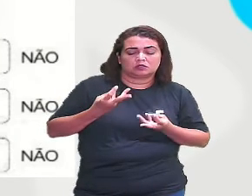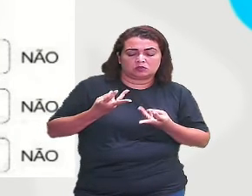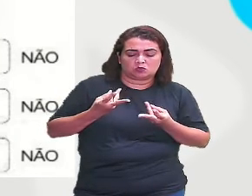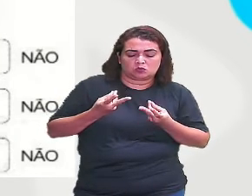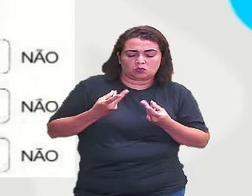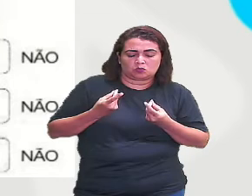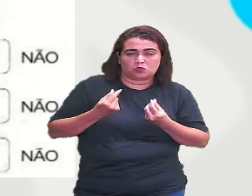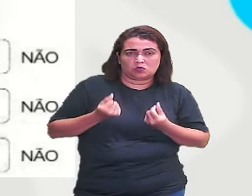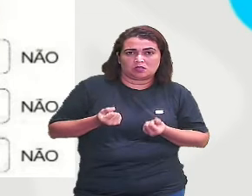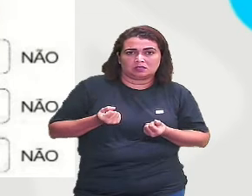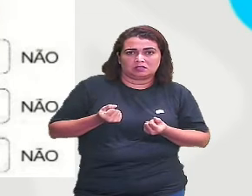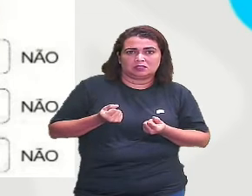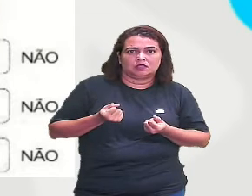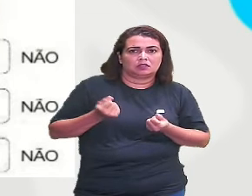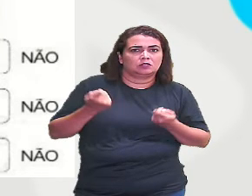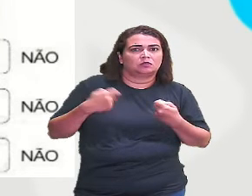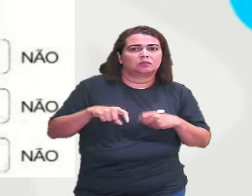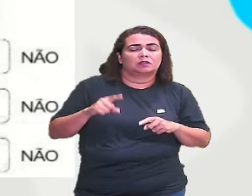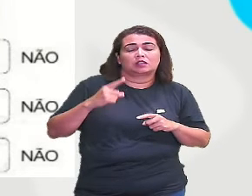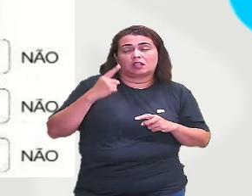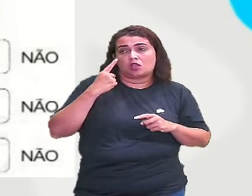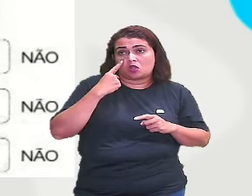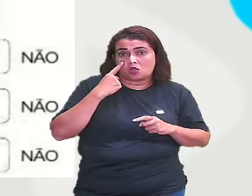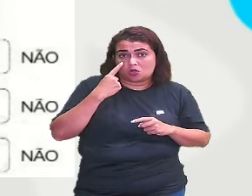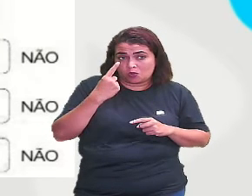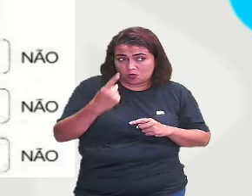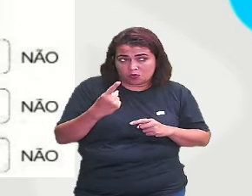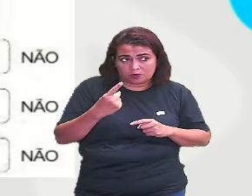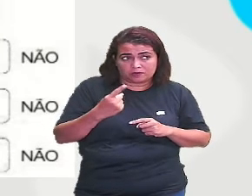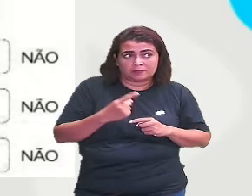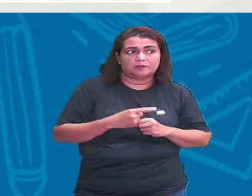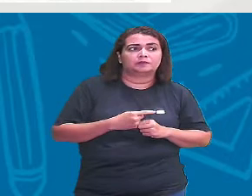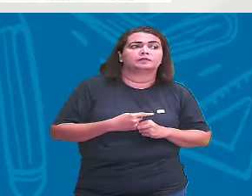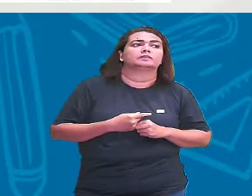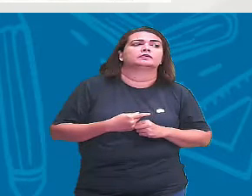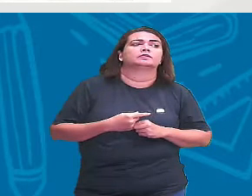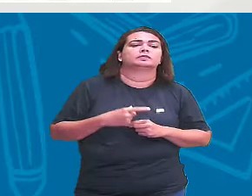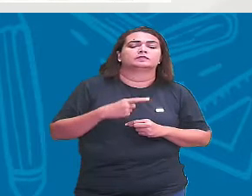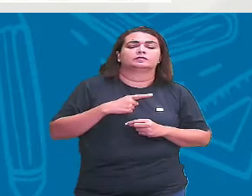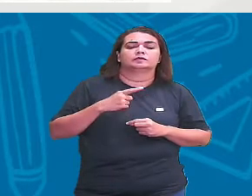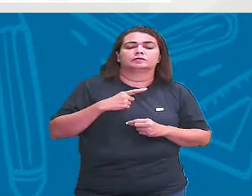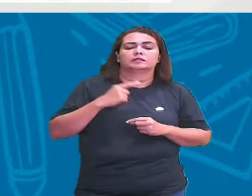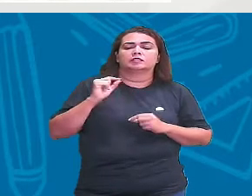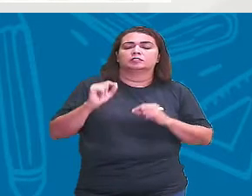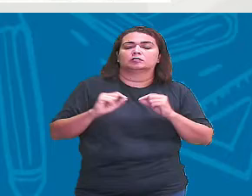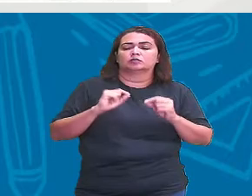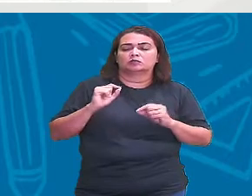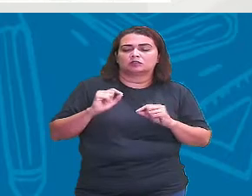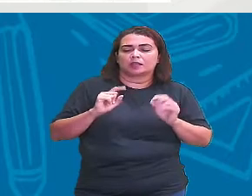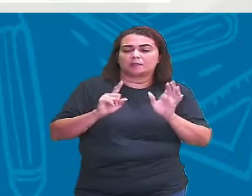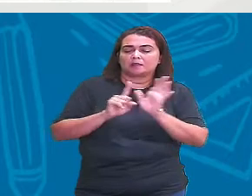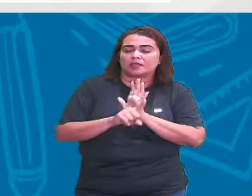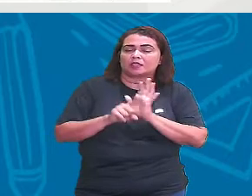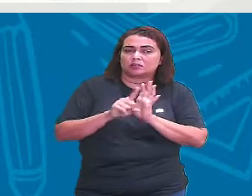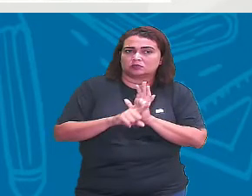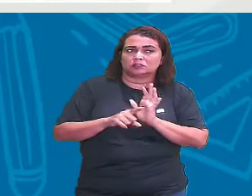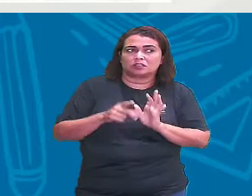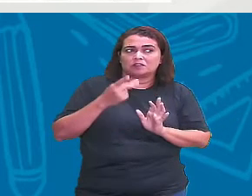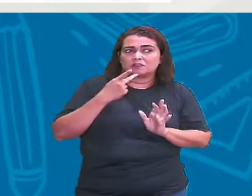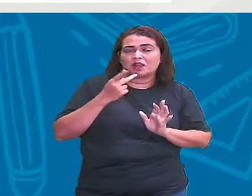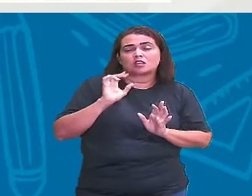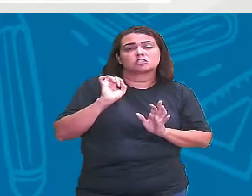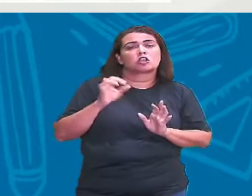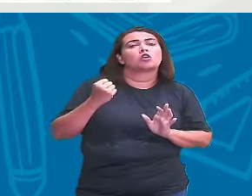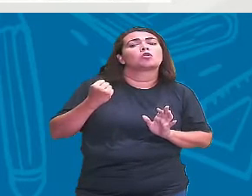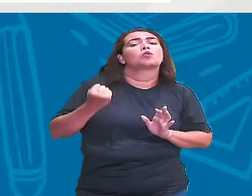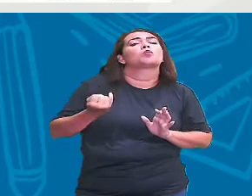quantidade. A gente conseguiu fazer essa tarefinha, ali tem pedindo para a gente dizer o número de carrinho e o número